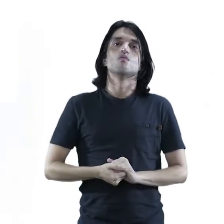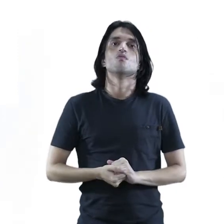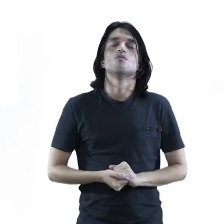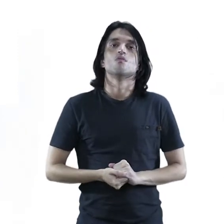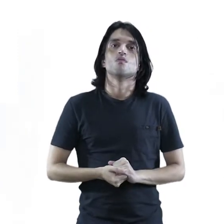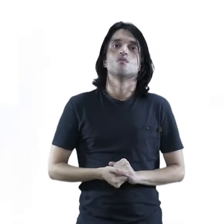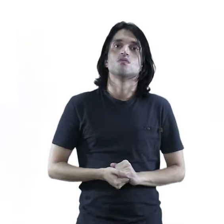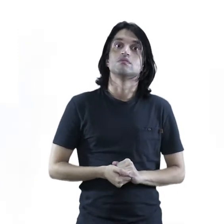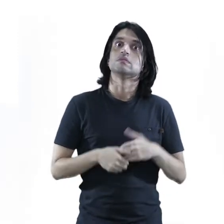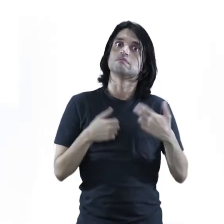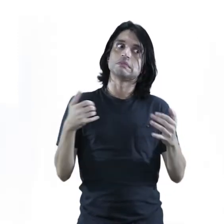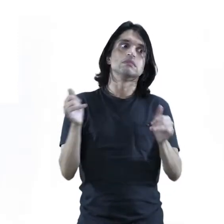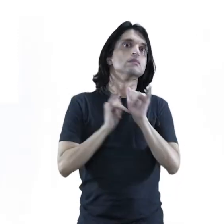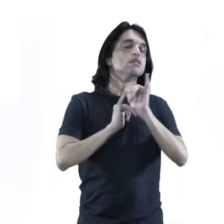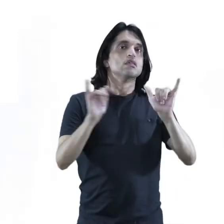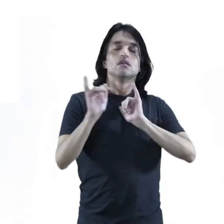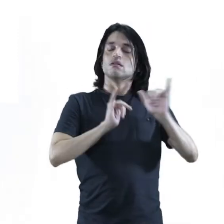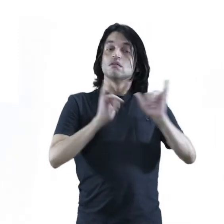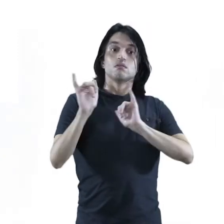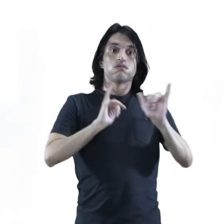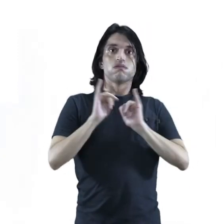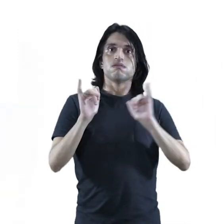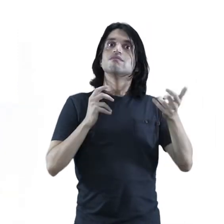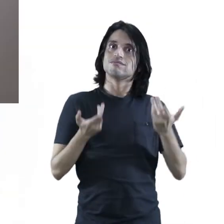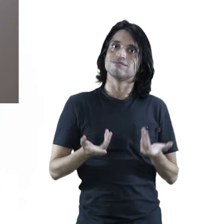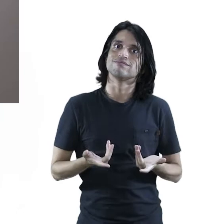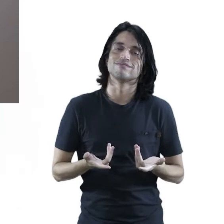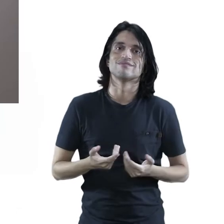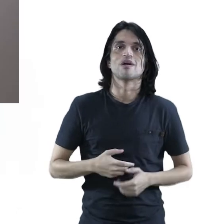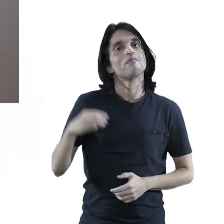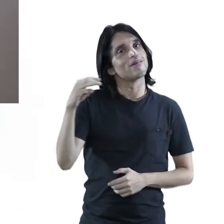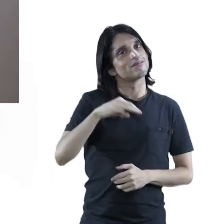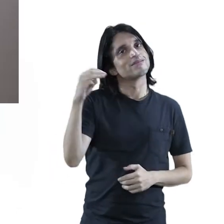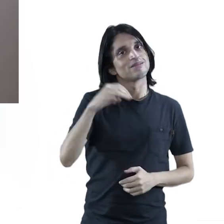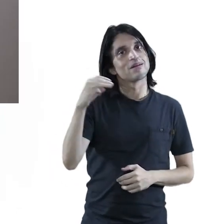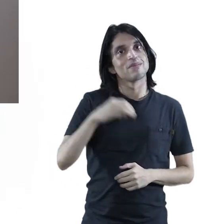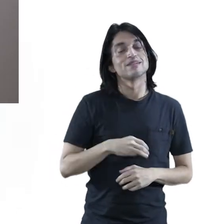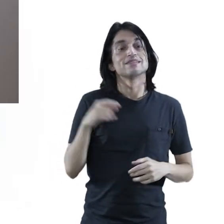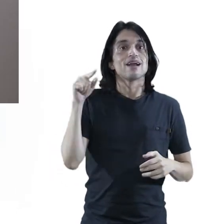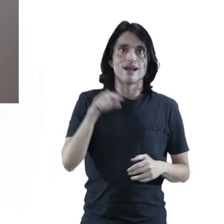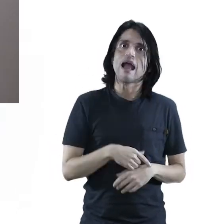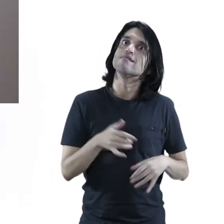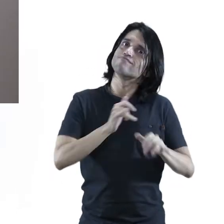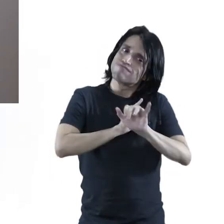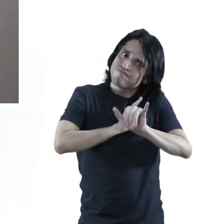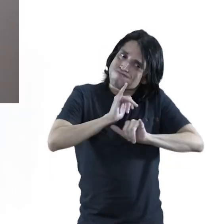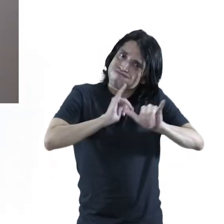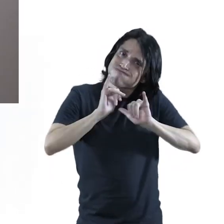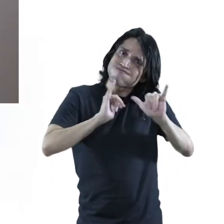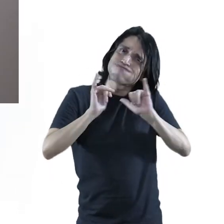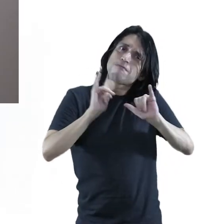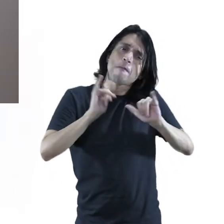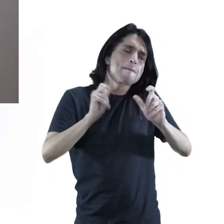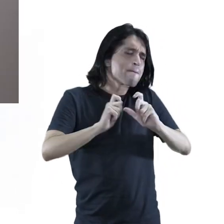0,182, 182 milésimos. Quanta informação, não é?